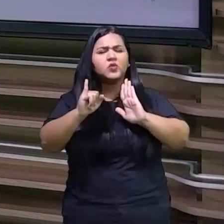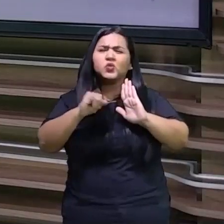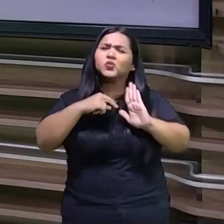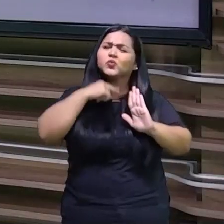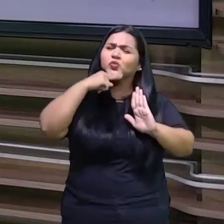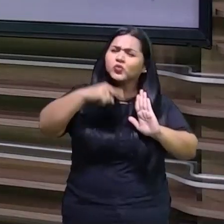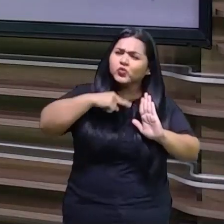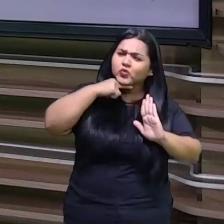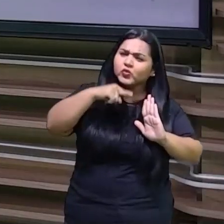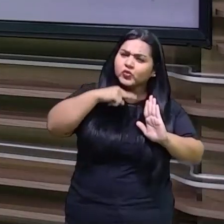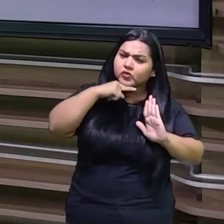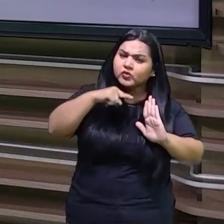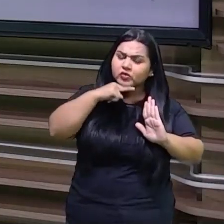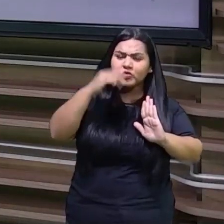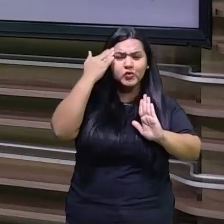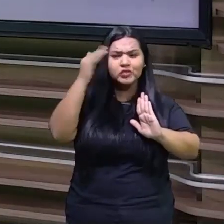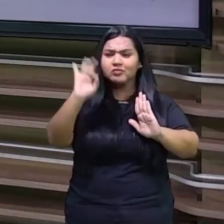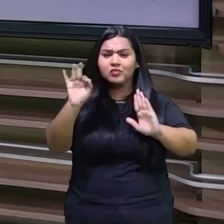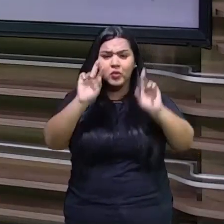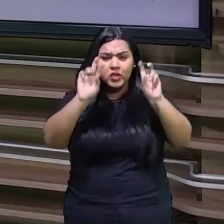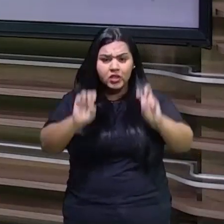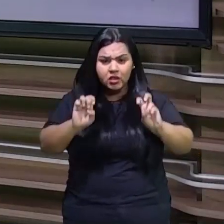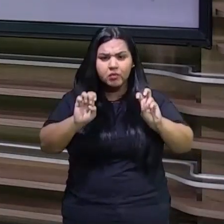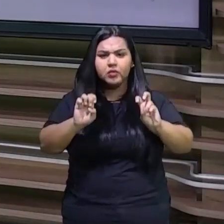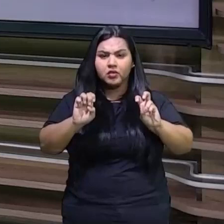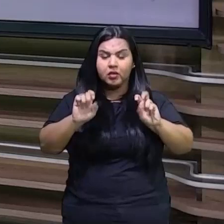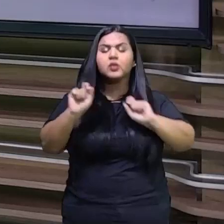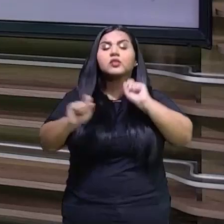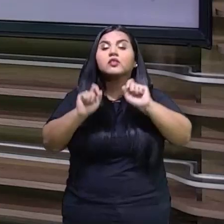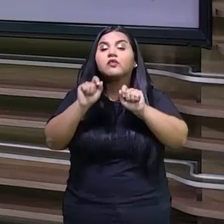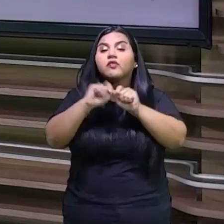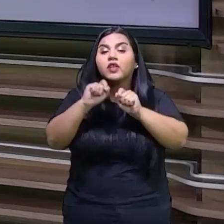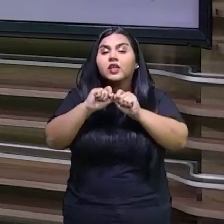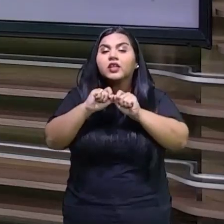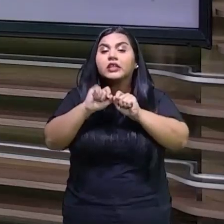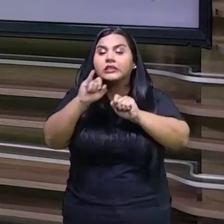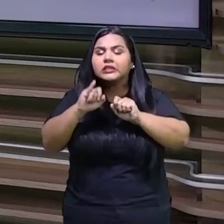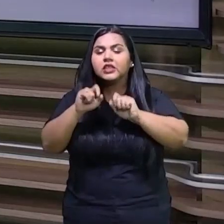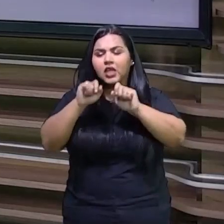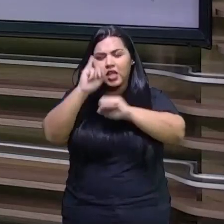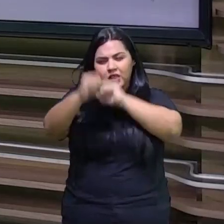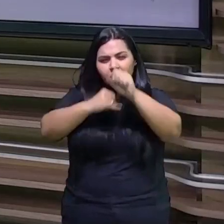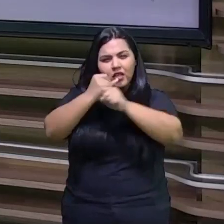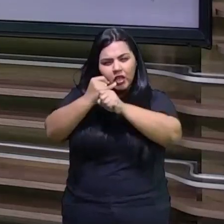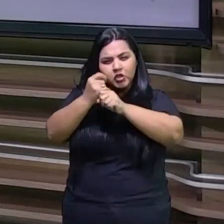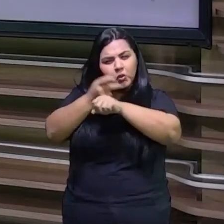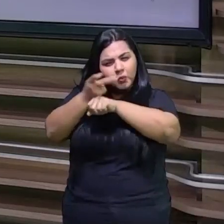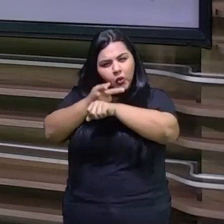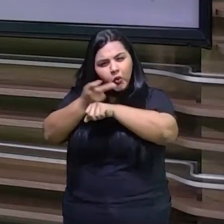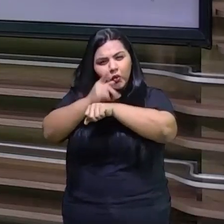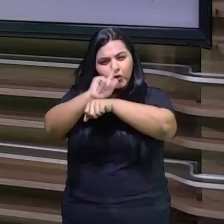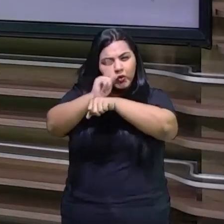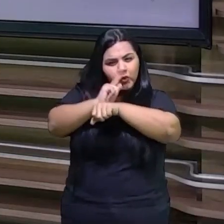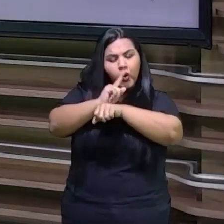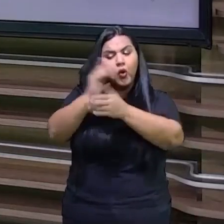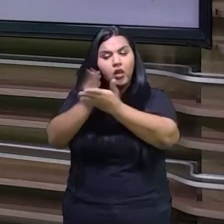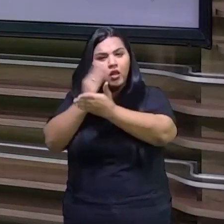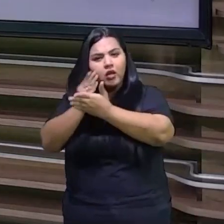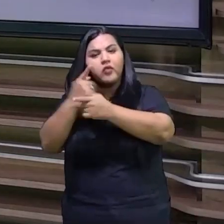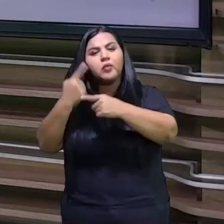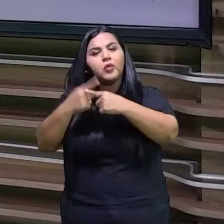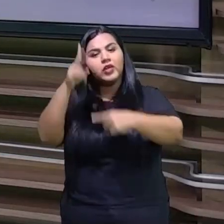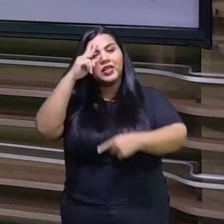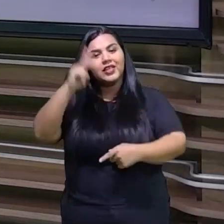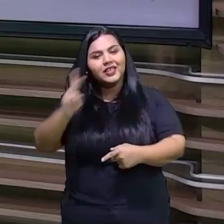alguma dúvida, não entendi tal assunto, rapaz, sabe o que você faz? Se tiver internet, procura no YouTube, procura em livros, porque a